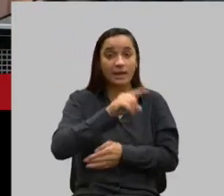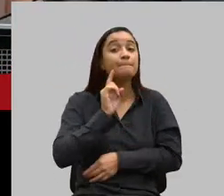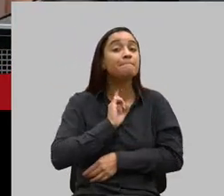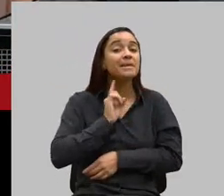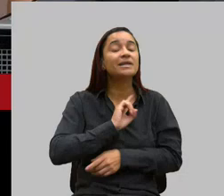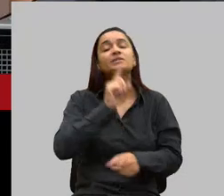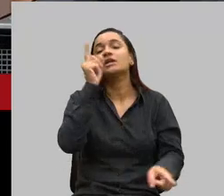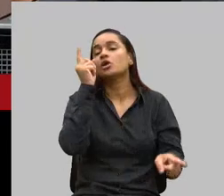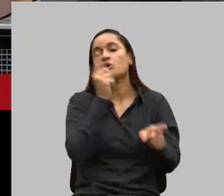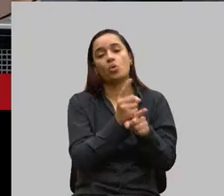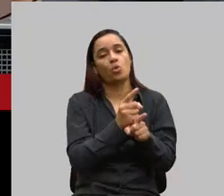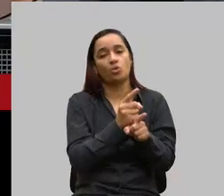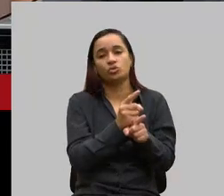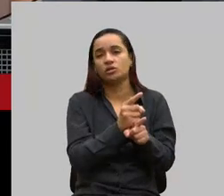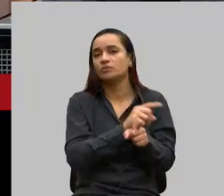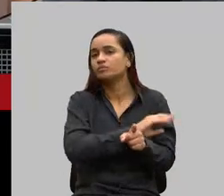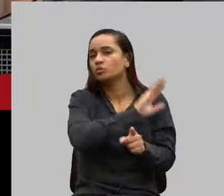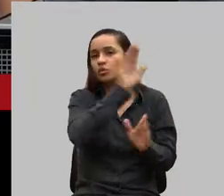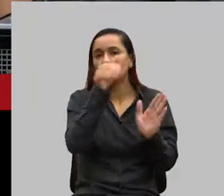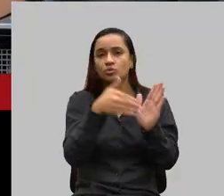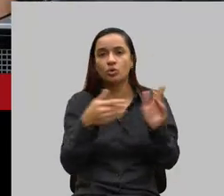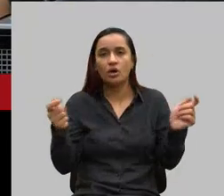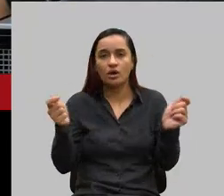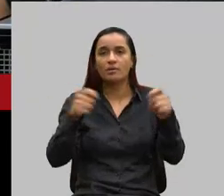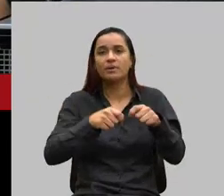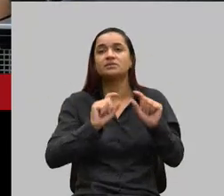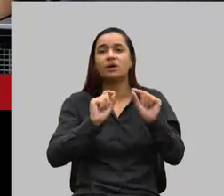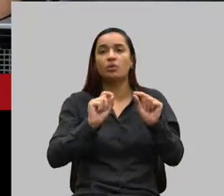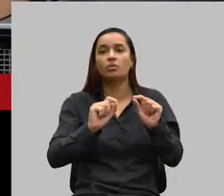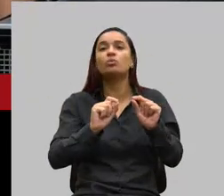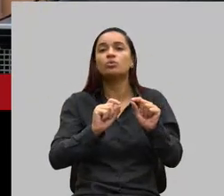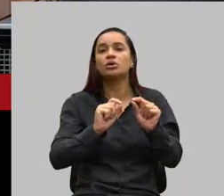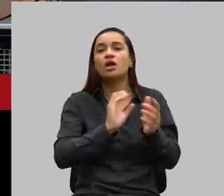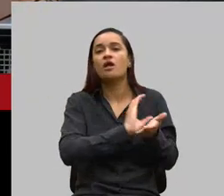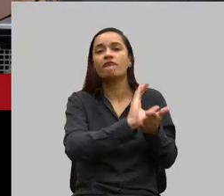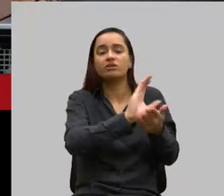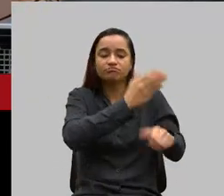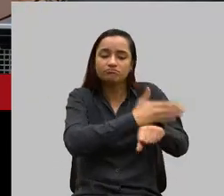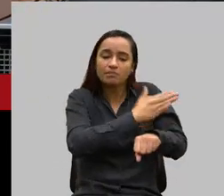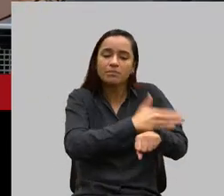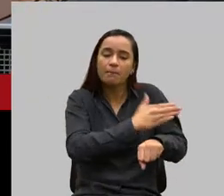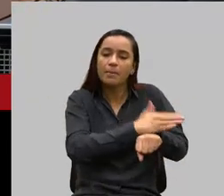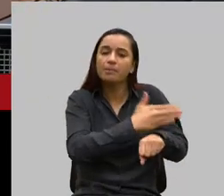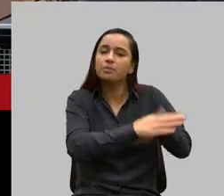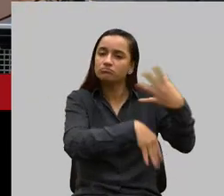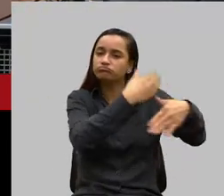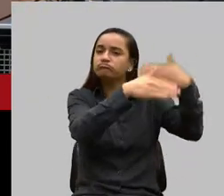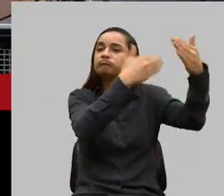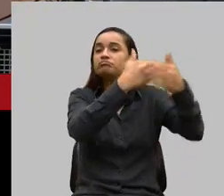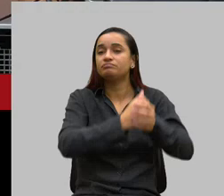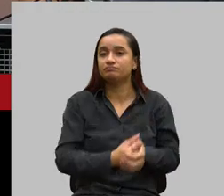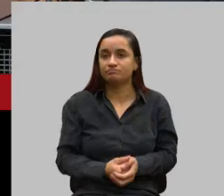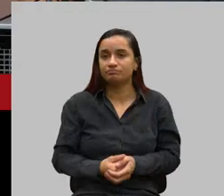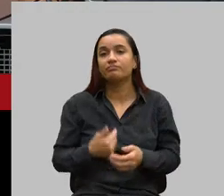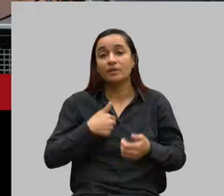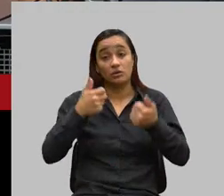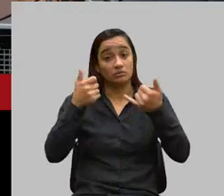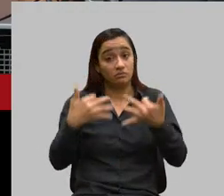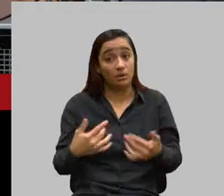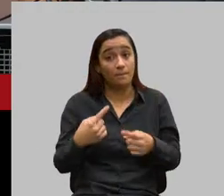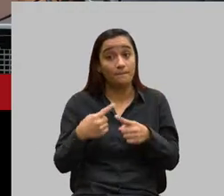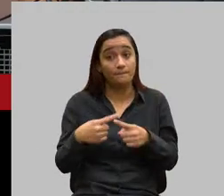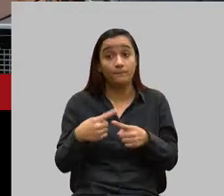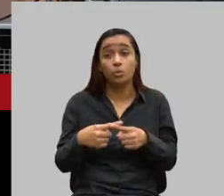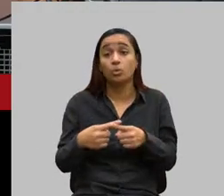as condições para que ele possa se efetivar e eu falo isso gente porque hoje Se nós estamos